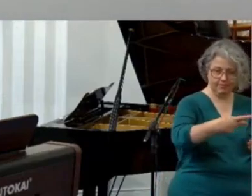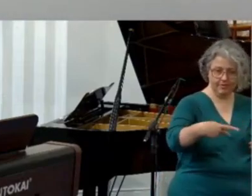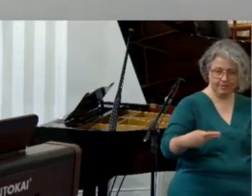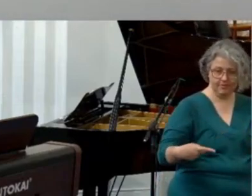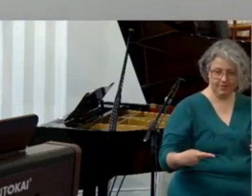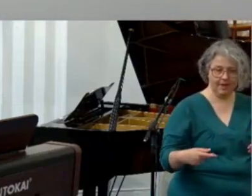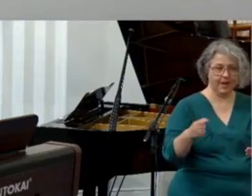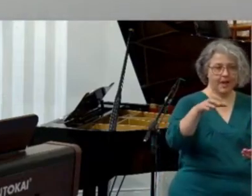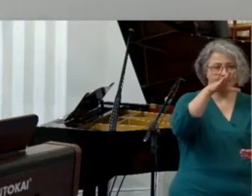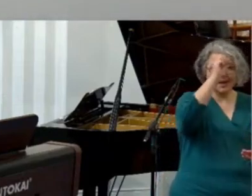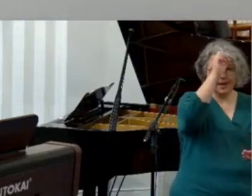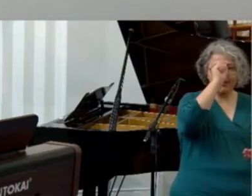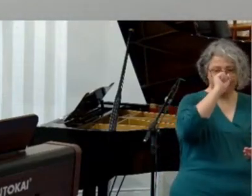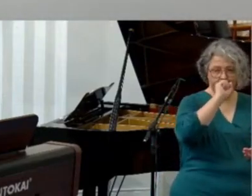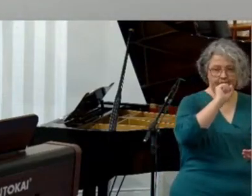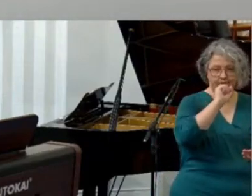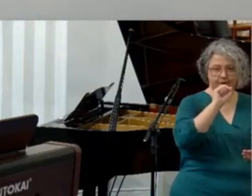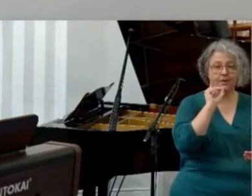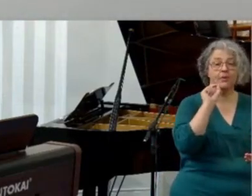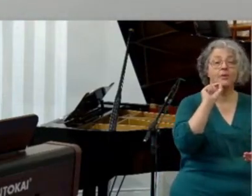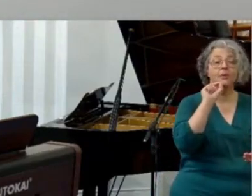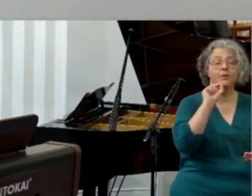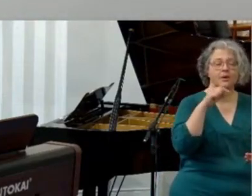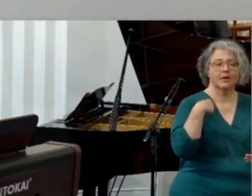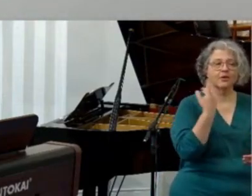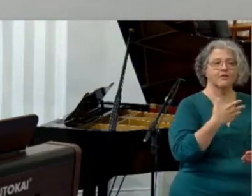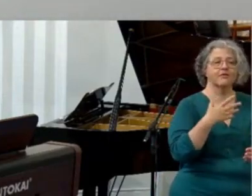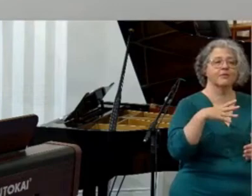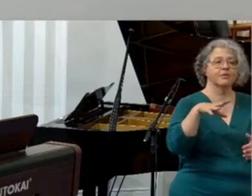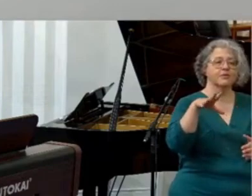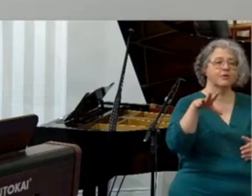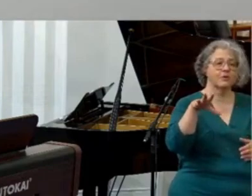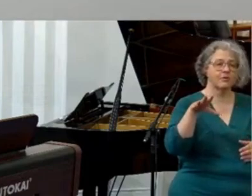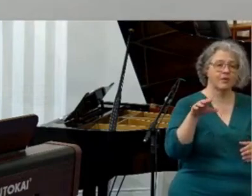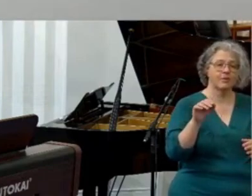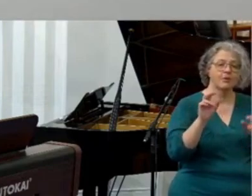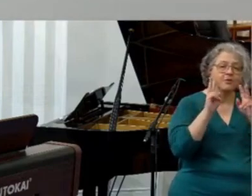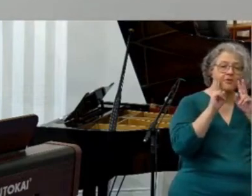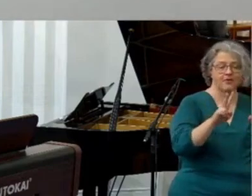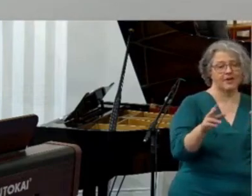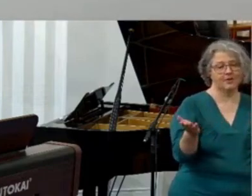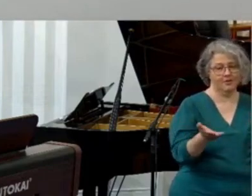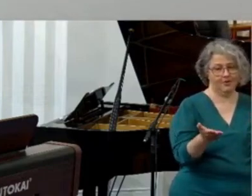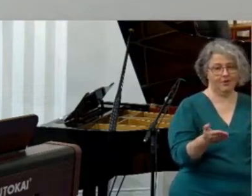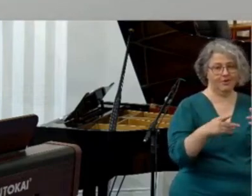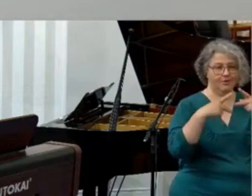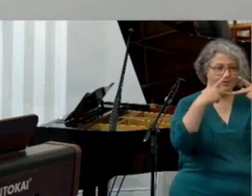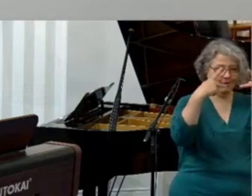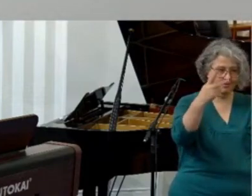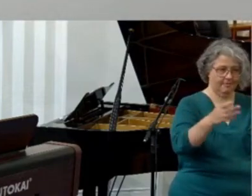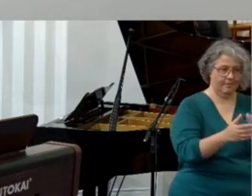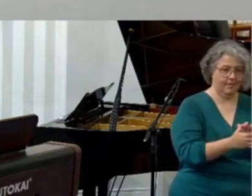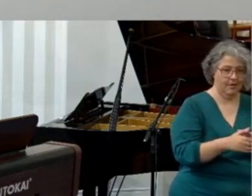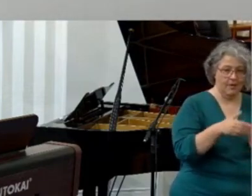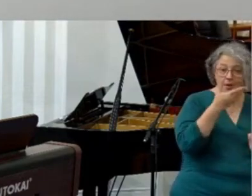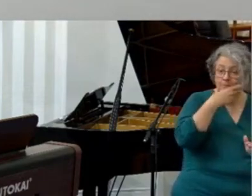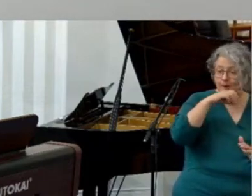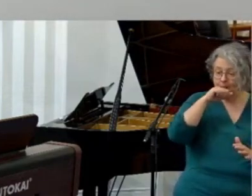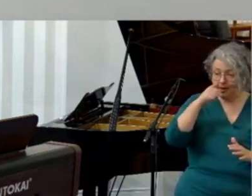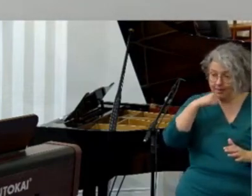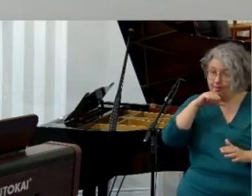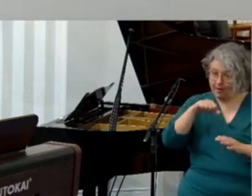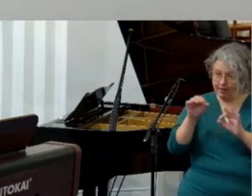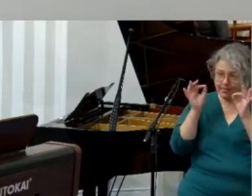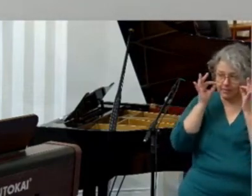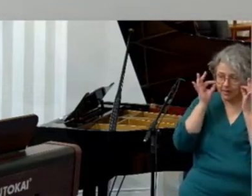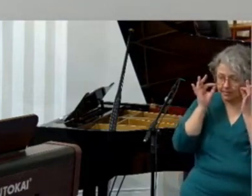desenhar e aí aprender um pouco a respeito daquilo que nós ouviremos nesta manhã. Os pais sejam atentos para tirar as dúvidas